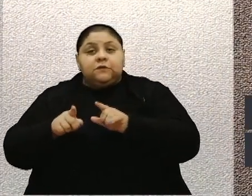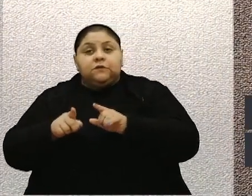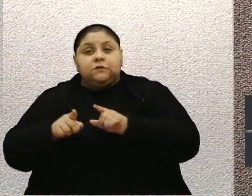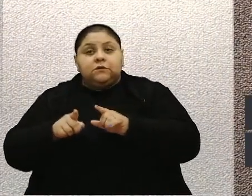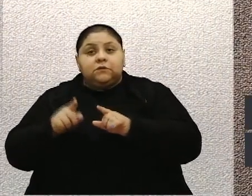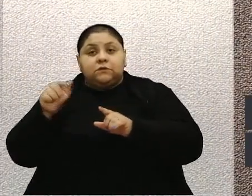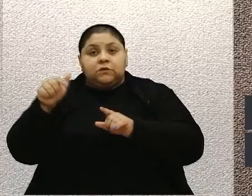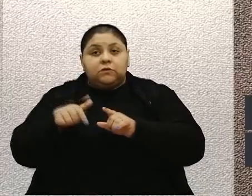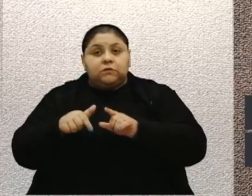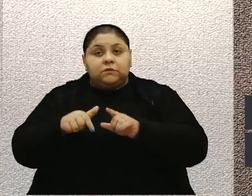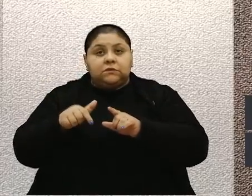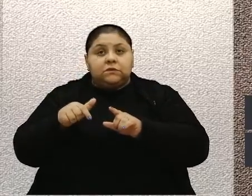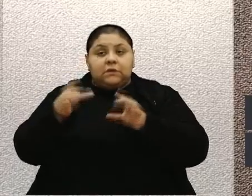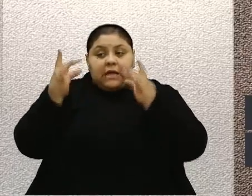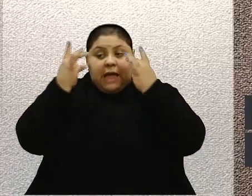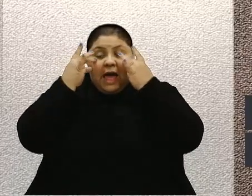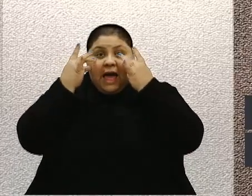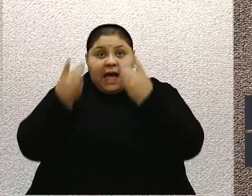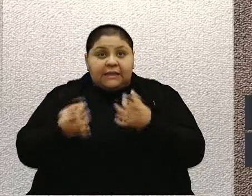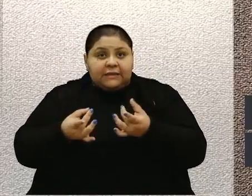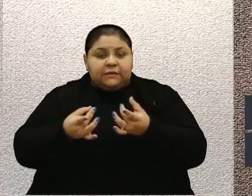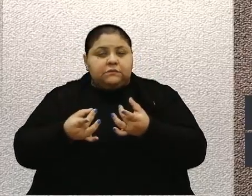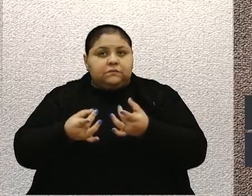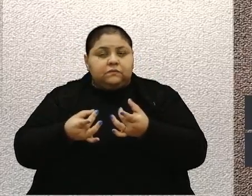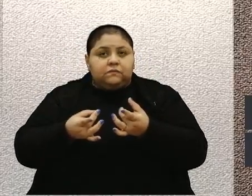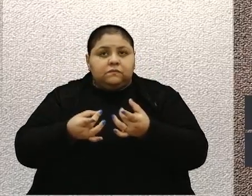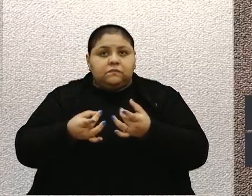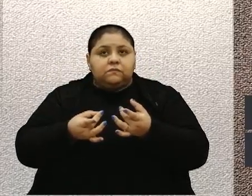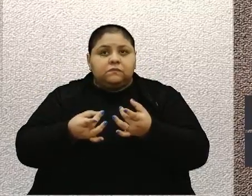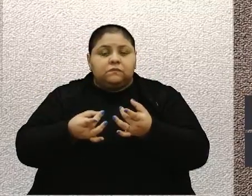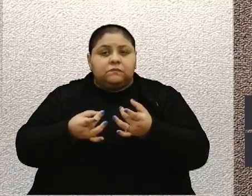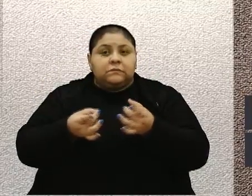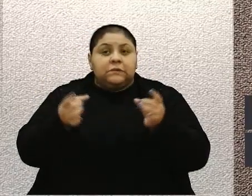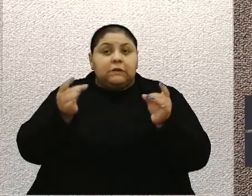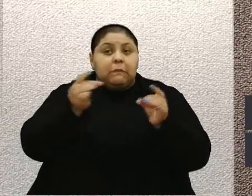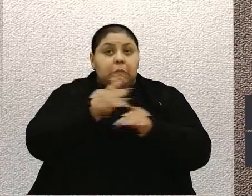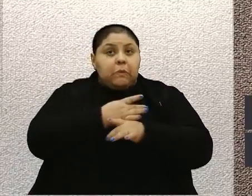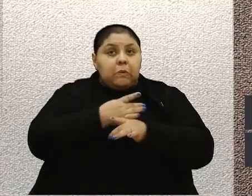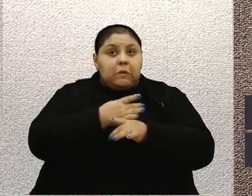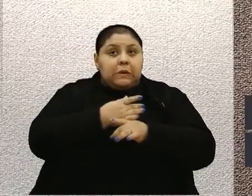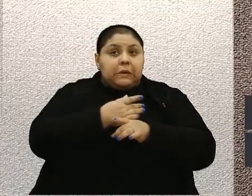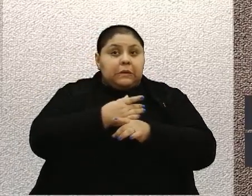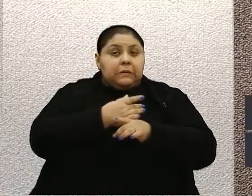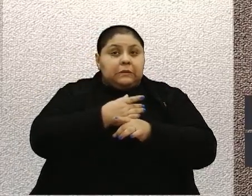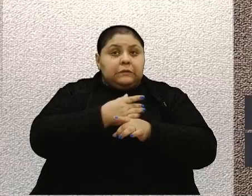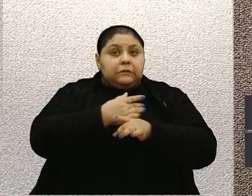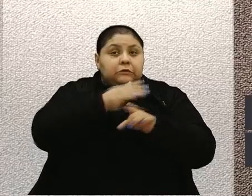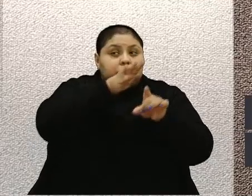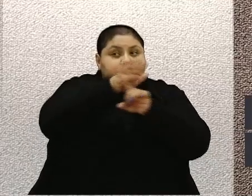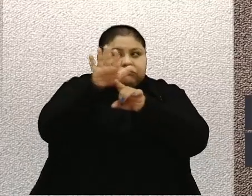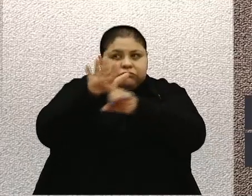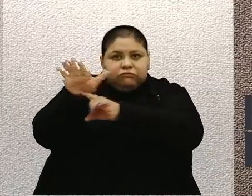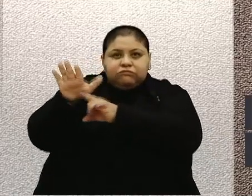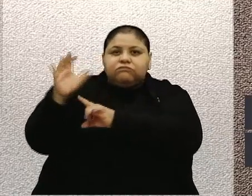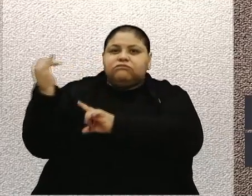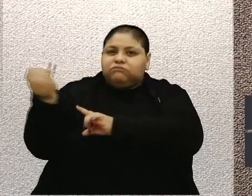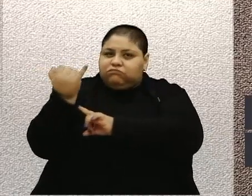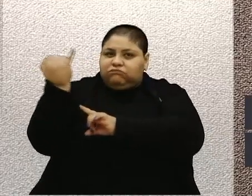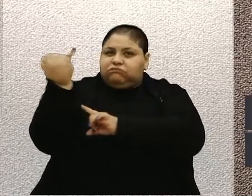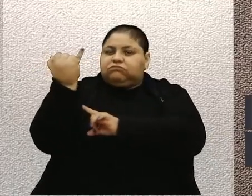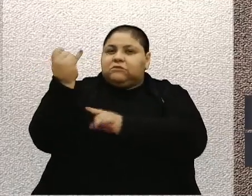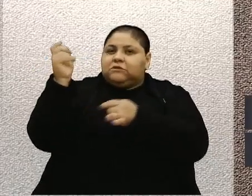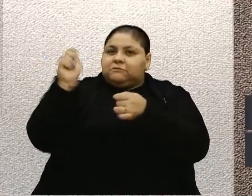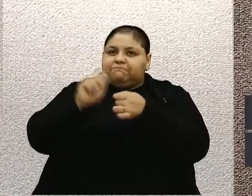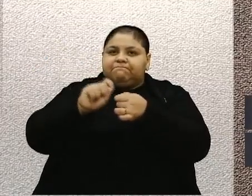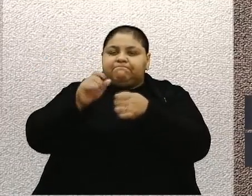estar vigilante, estar pronto para levar essas demandas que é o importante. E isso faz com galhardia,